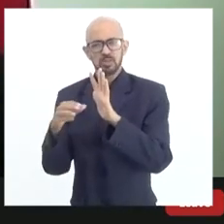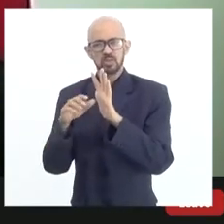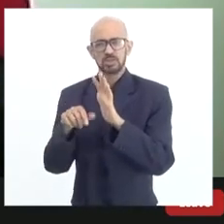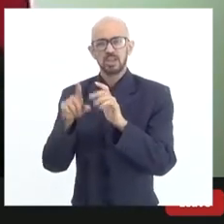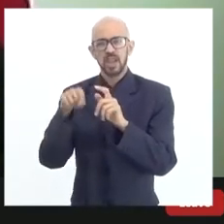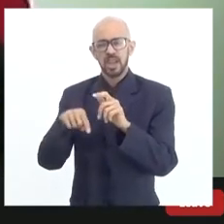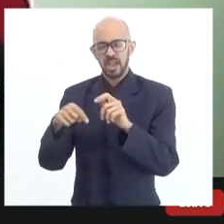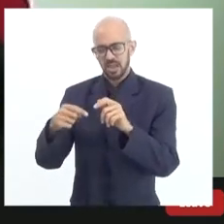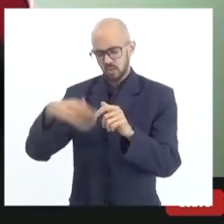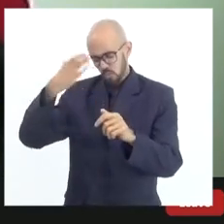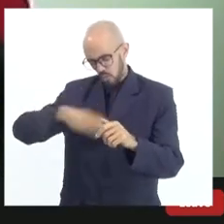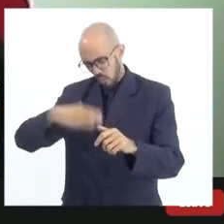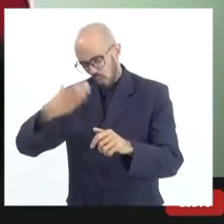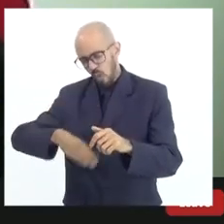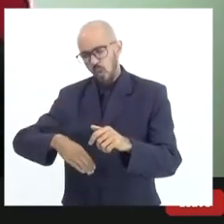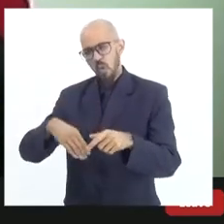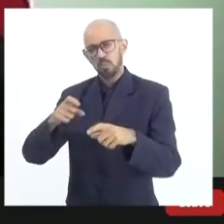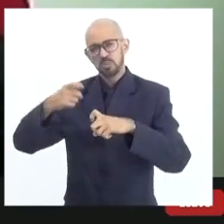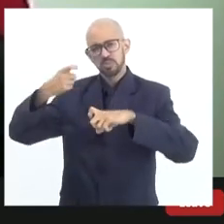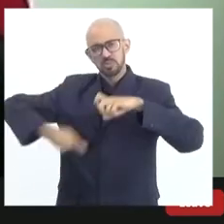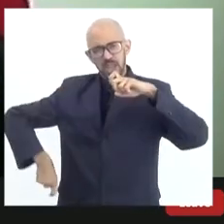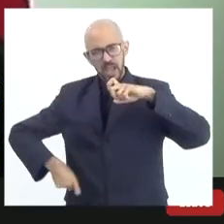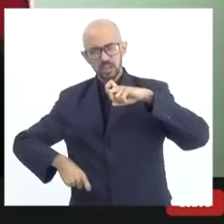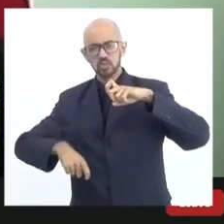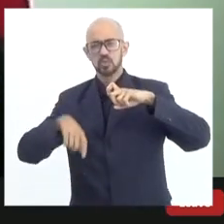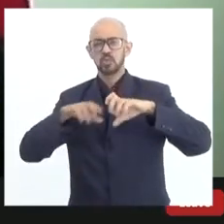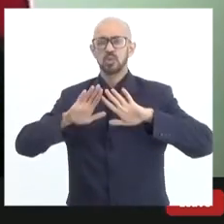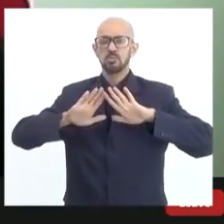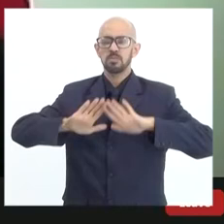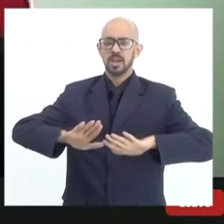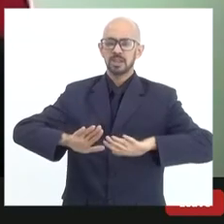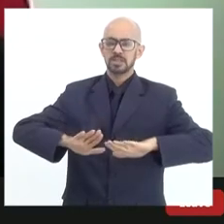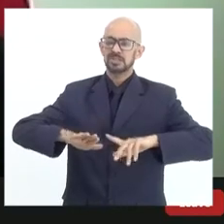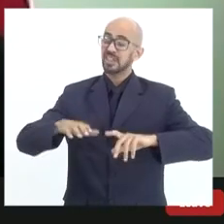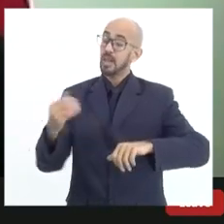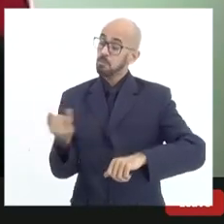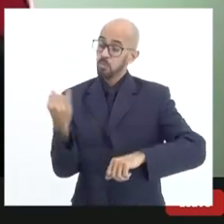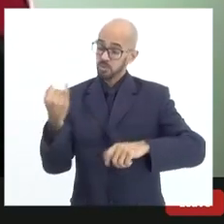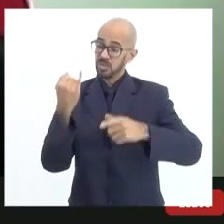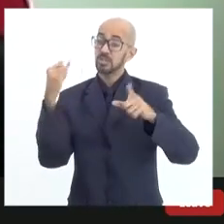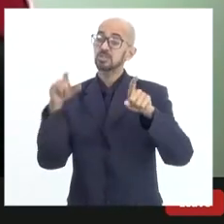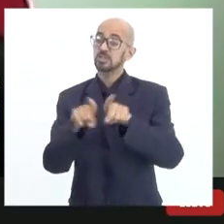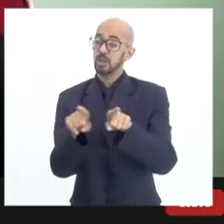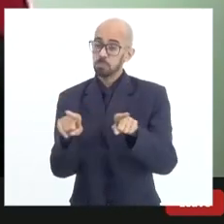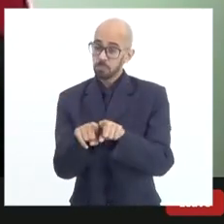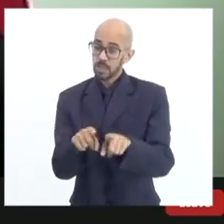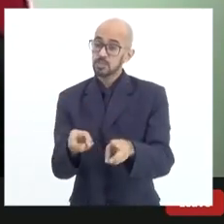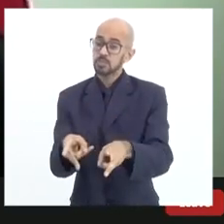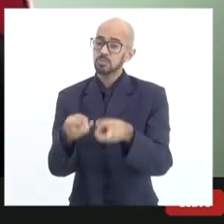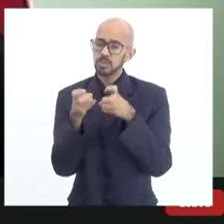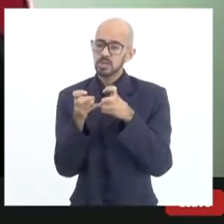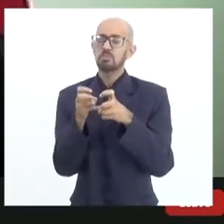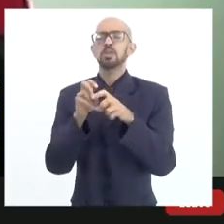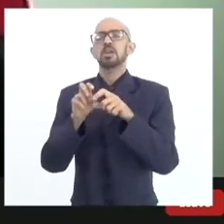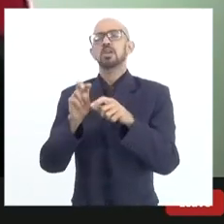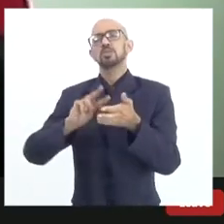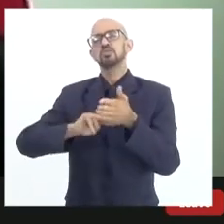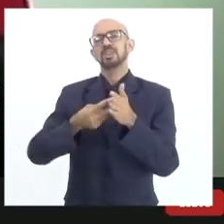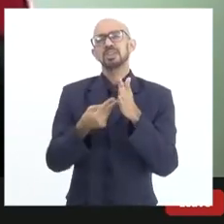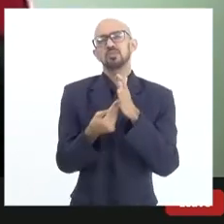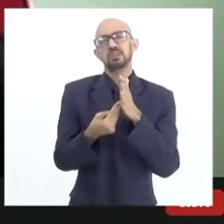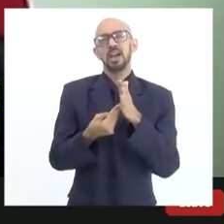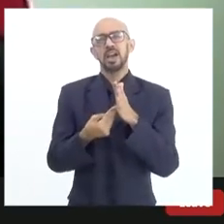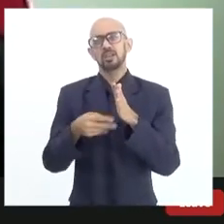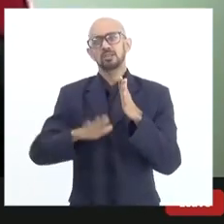violência física, na violência sexual, né? Mas é importante a gente ver o que significa para